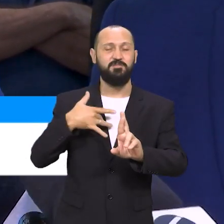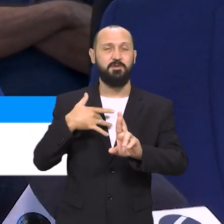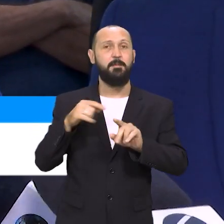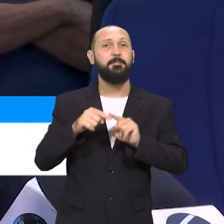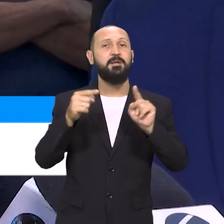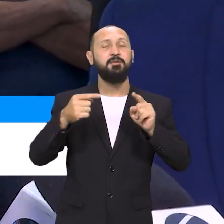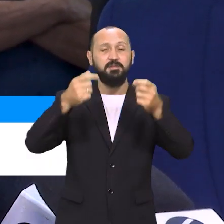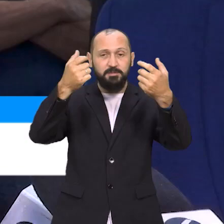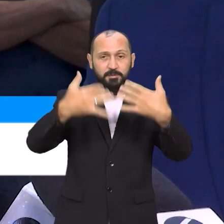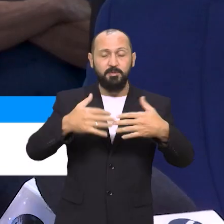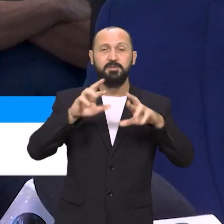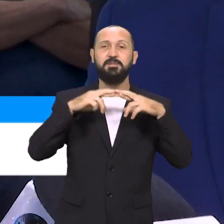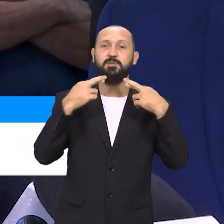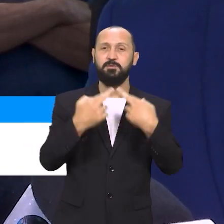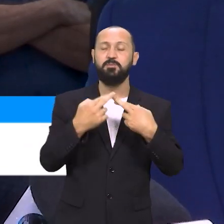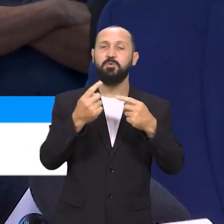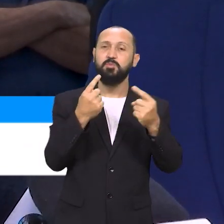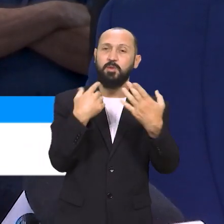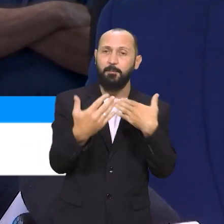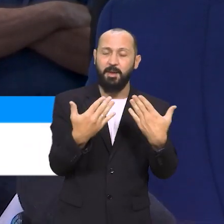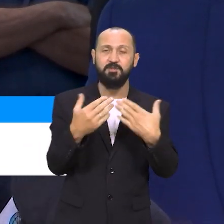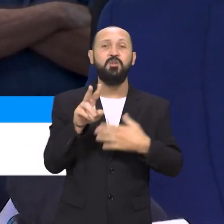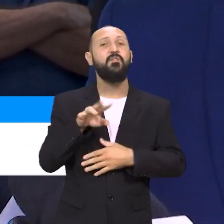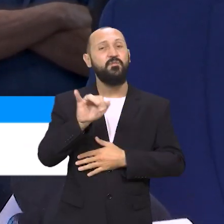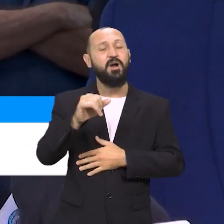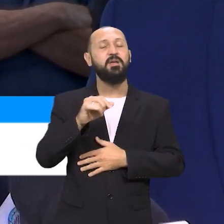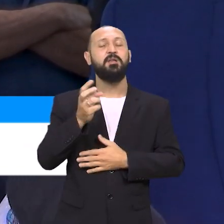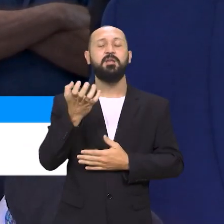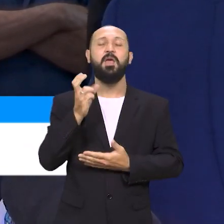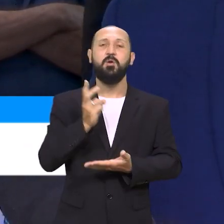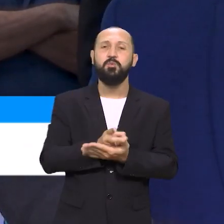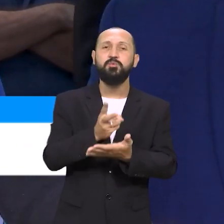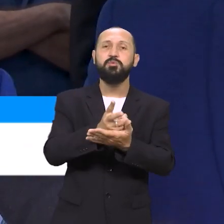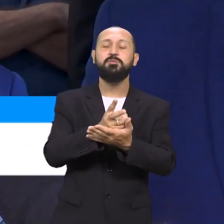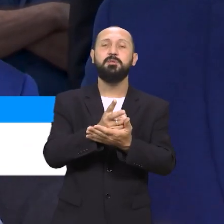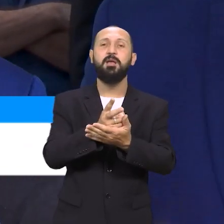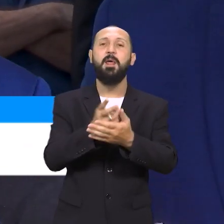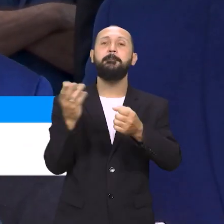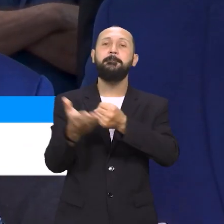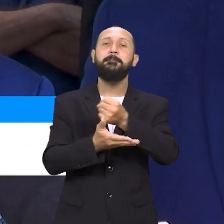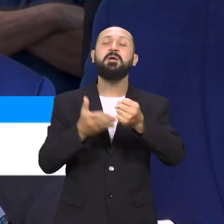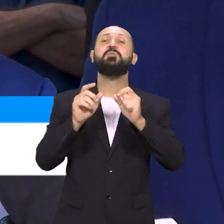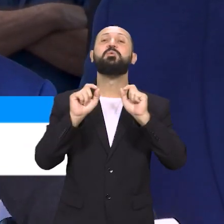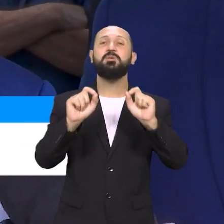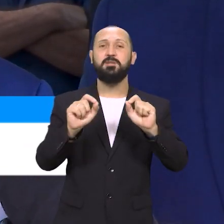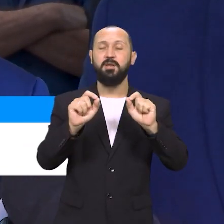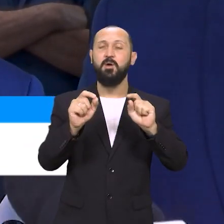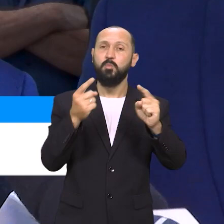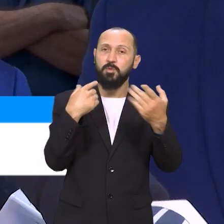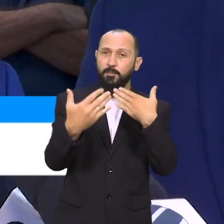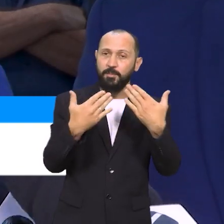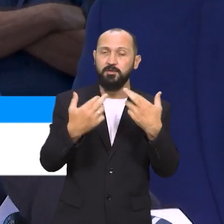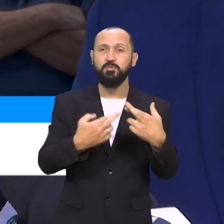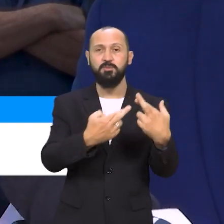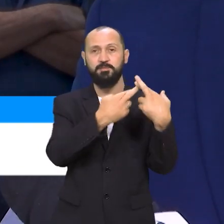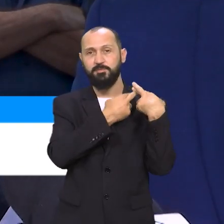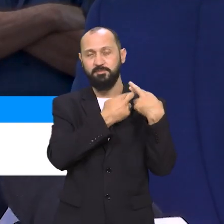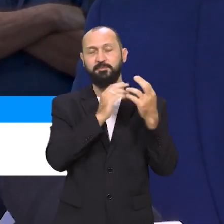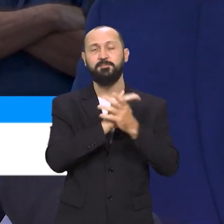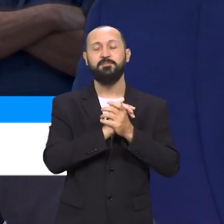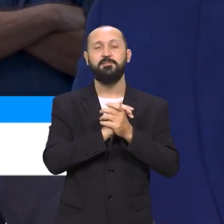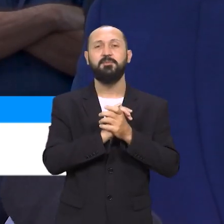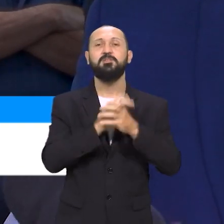e deixamos claro durante a reunião que o nosso debate aqui vai manter aquele princípio que a gente tem falado, um debate